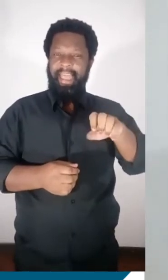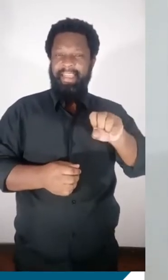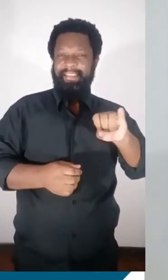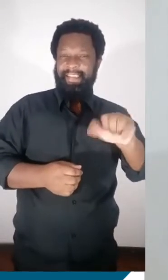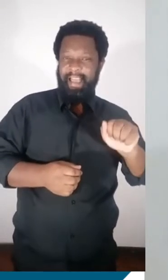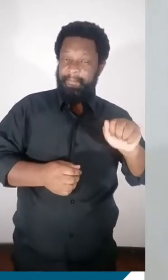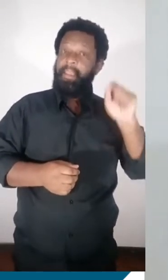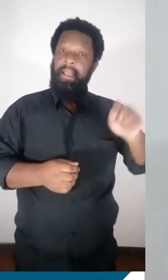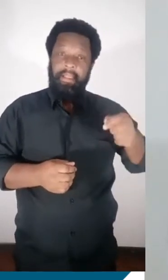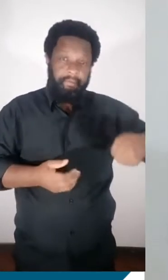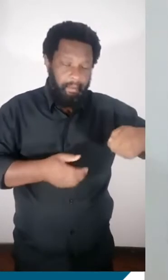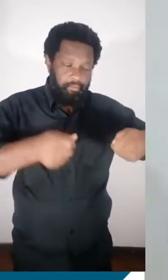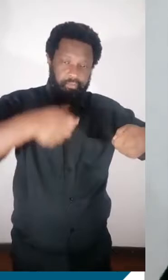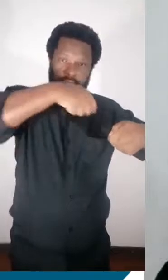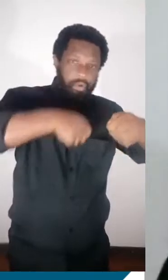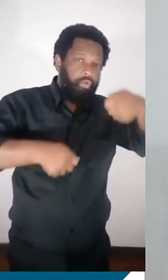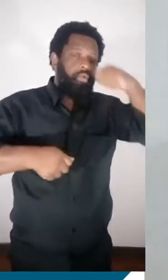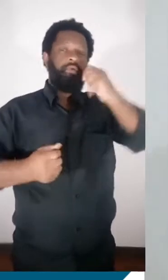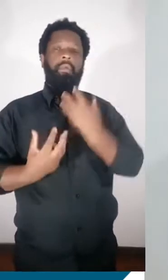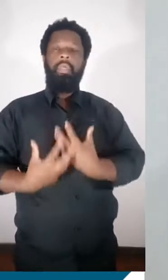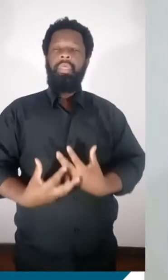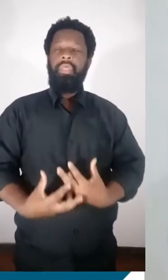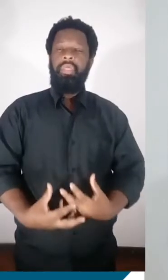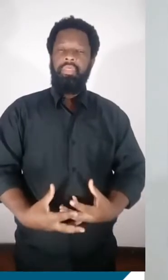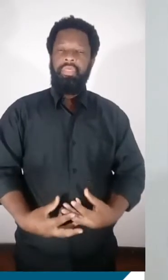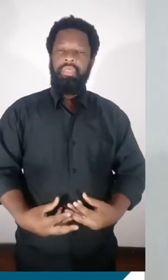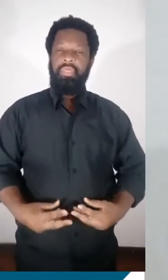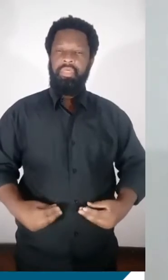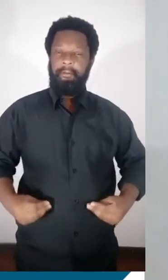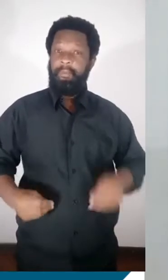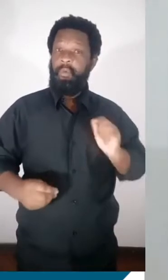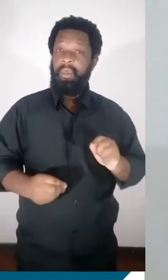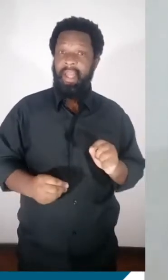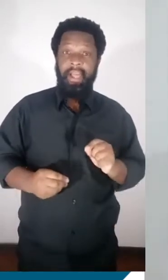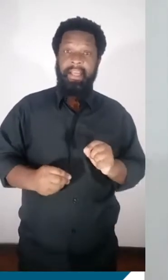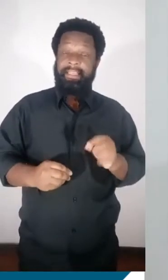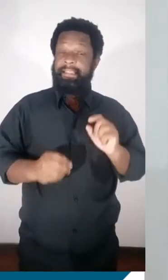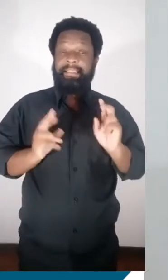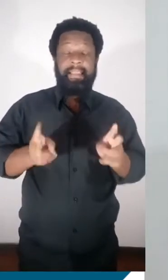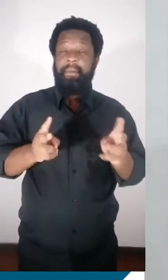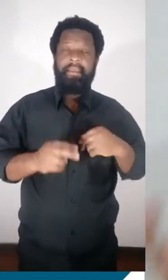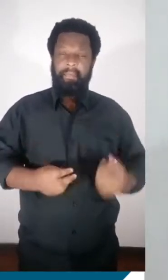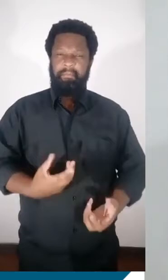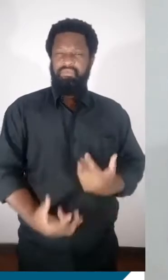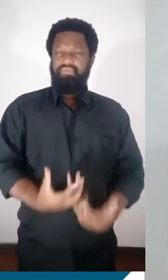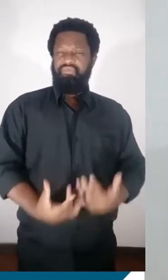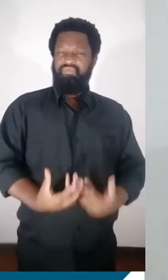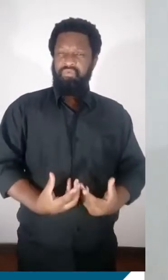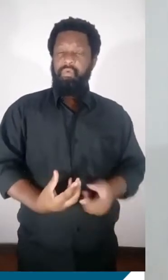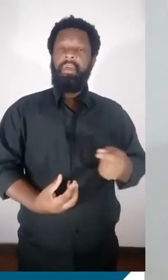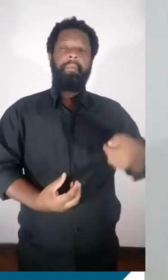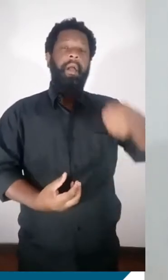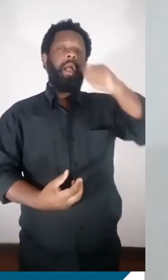de magnésia, ele tem na sua composição hidróxido de magnésio, que é uma base. Então, quando nós ingerimos o leite de